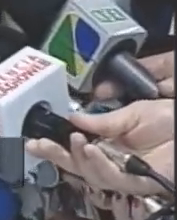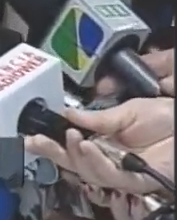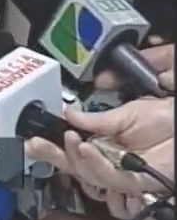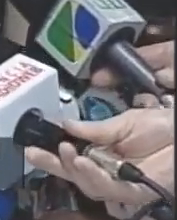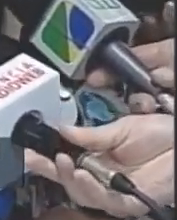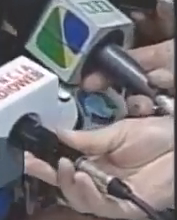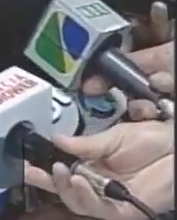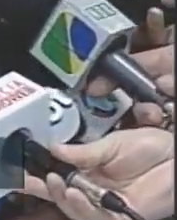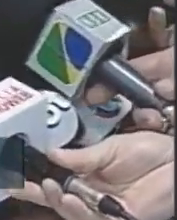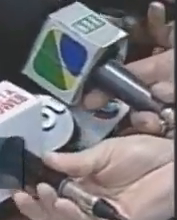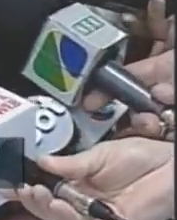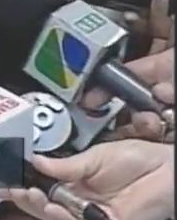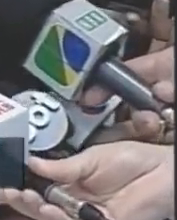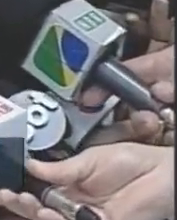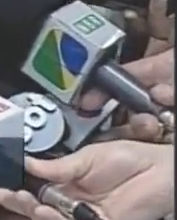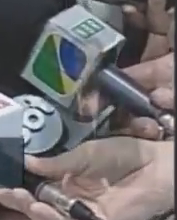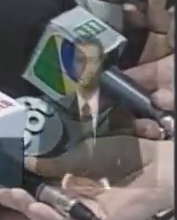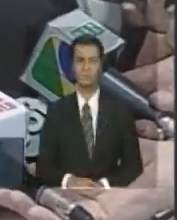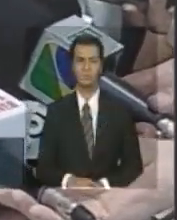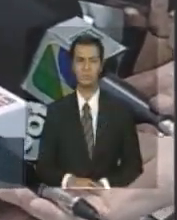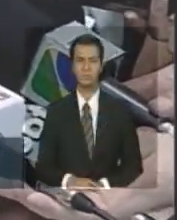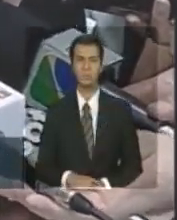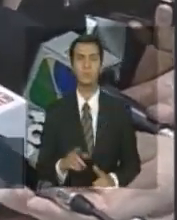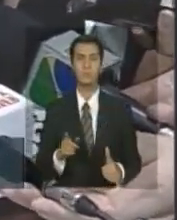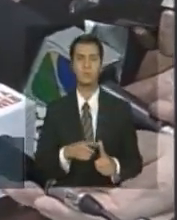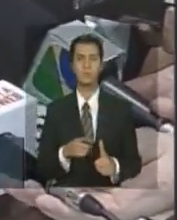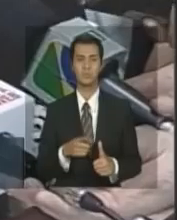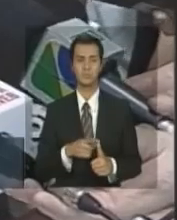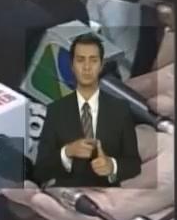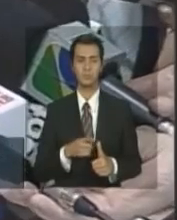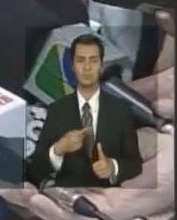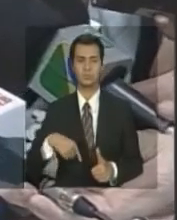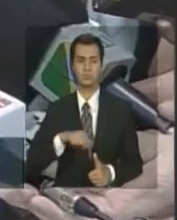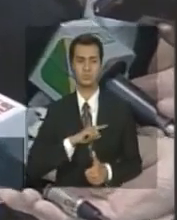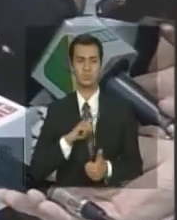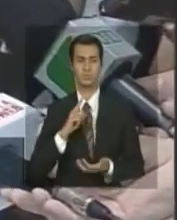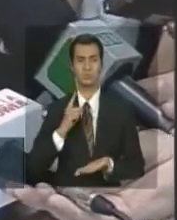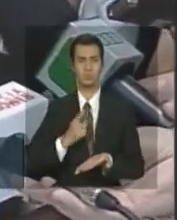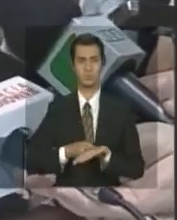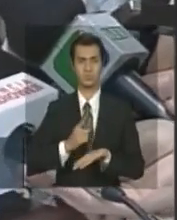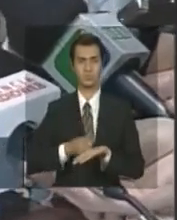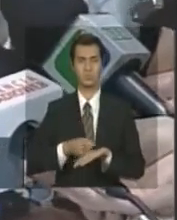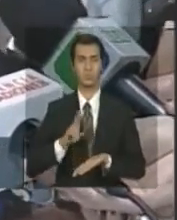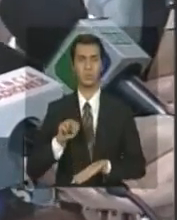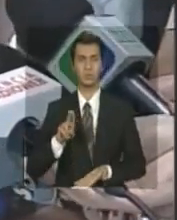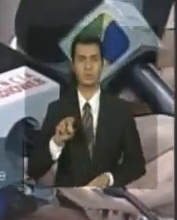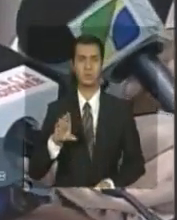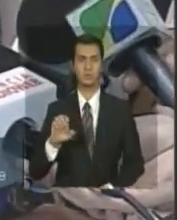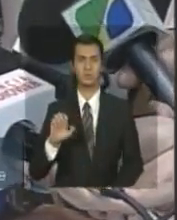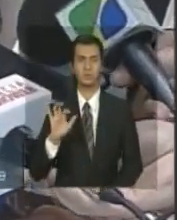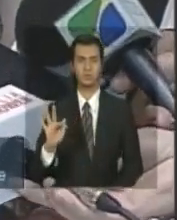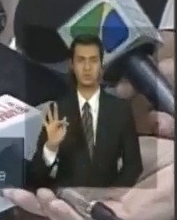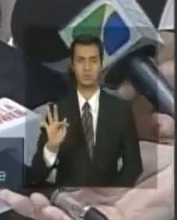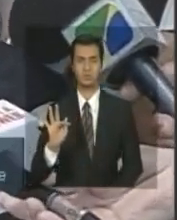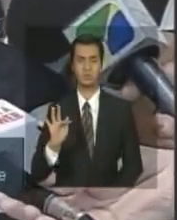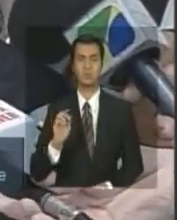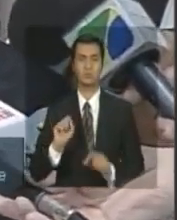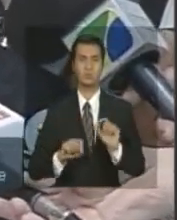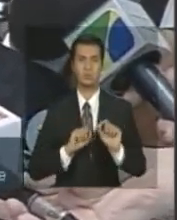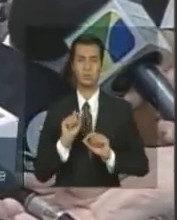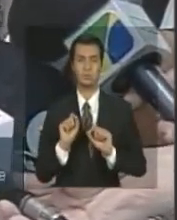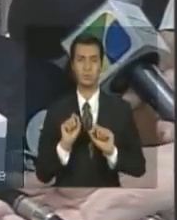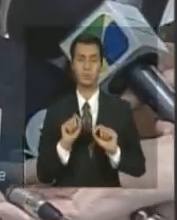Unicef. Então, primeiro, nós temos um grande acordo com relação à Unicef de que